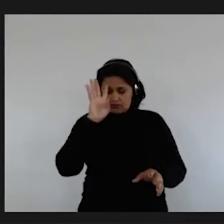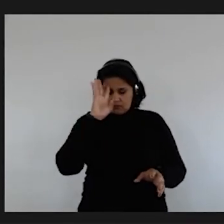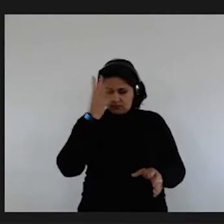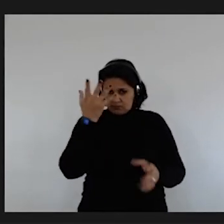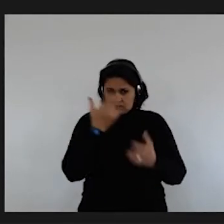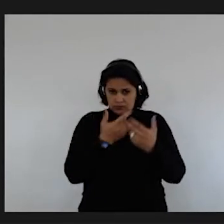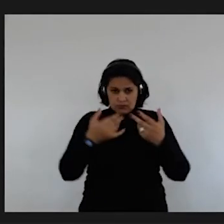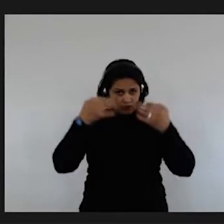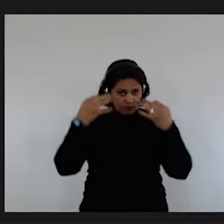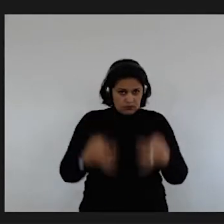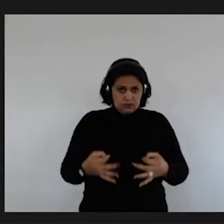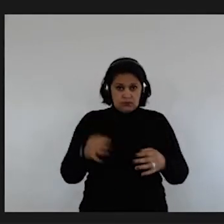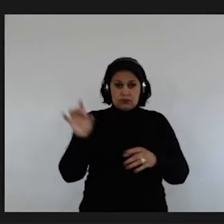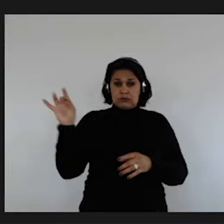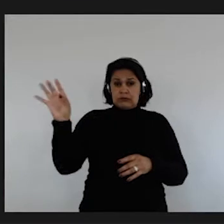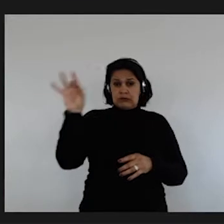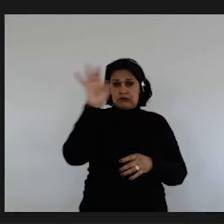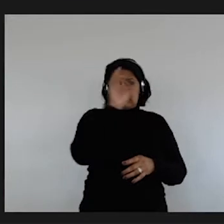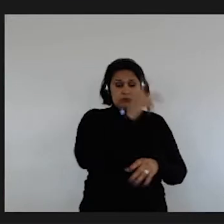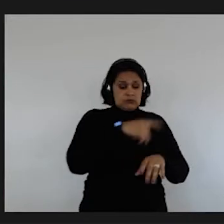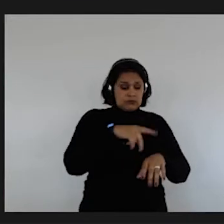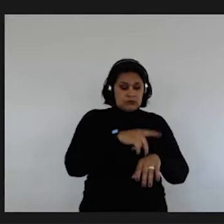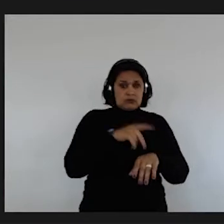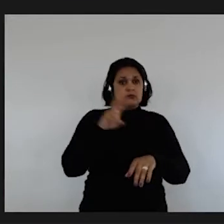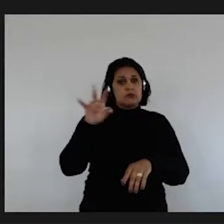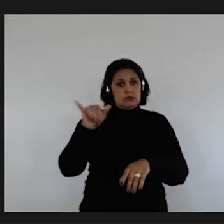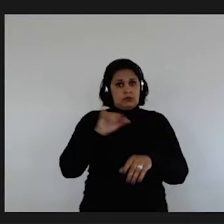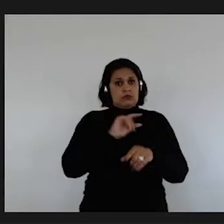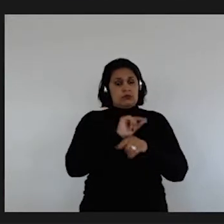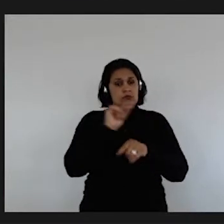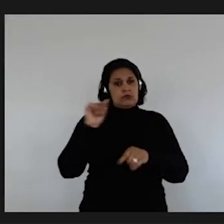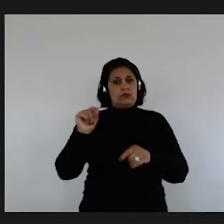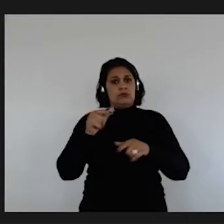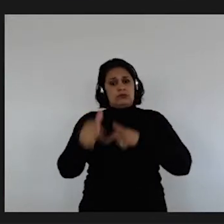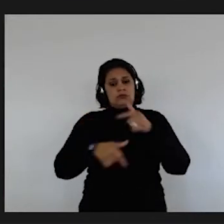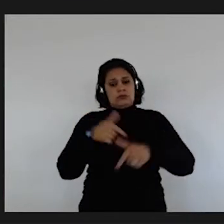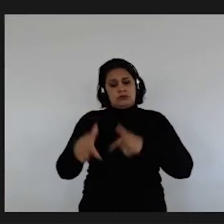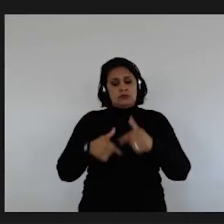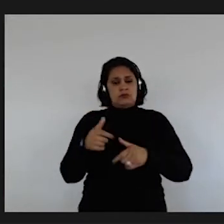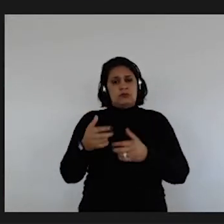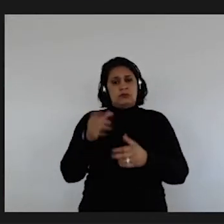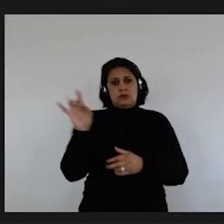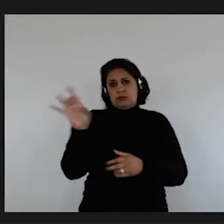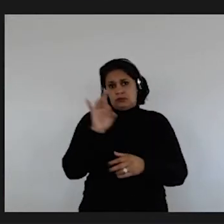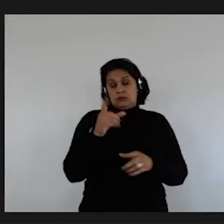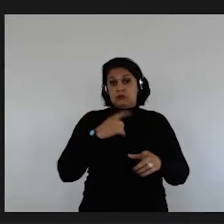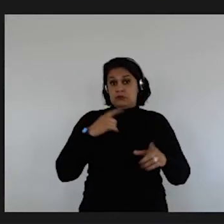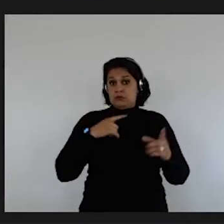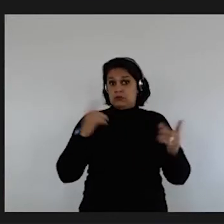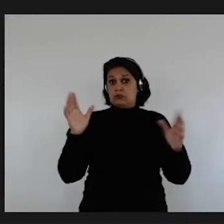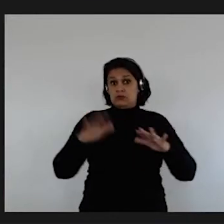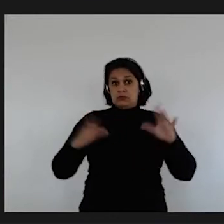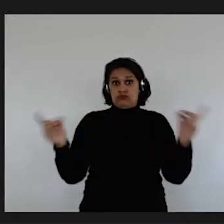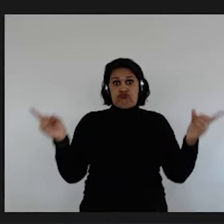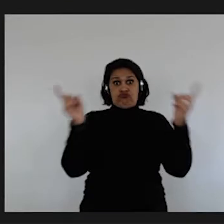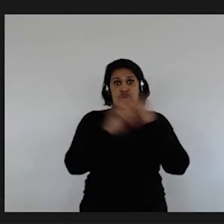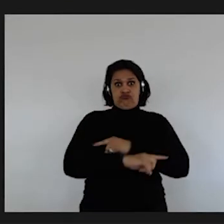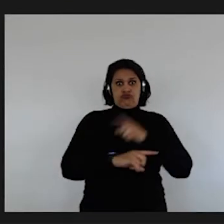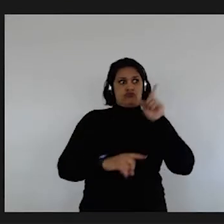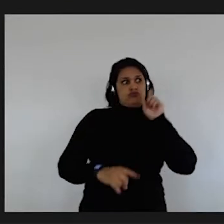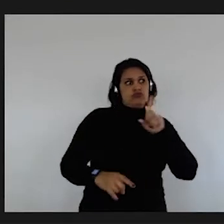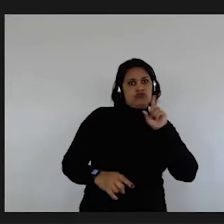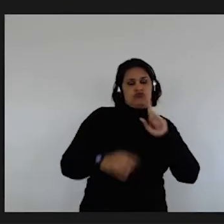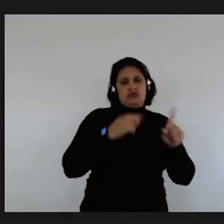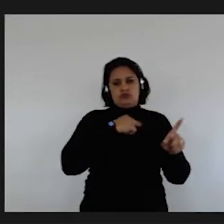haverá formas diferentes da retomada da atividade, inclusive as agrárias. Haverá um confronto entre Estados Unidos e China? Haverá uma forma de